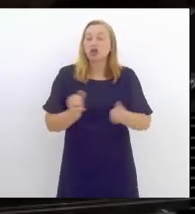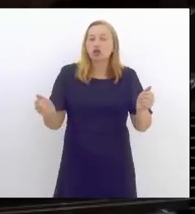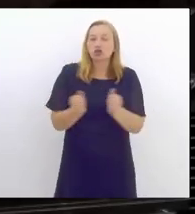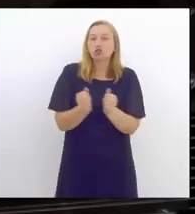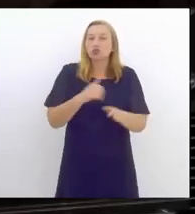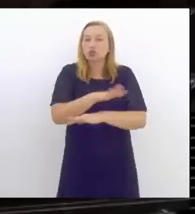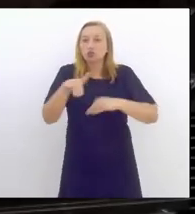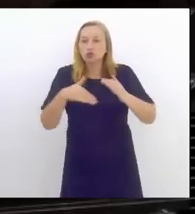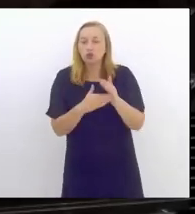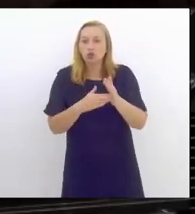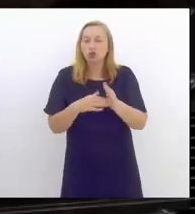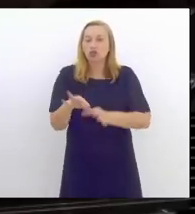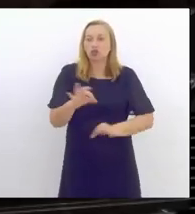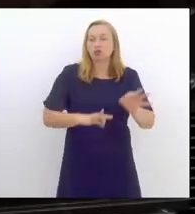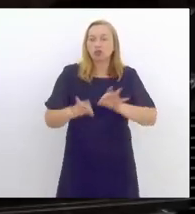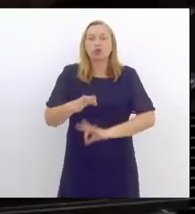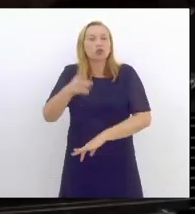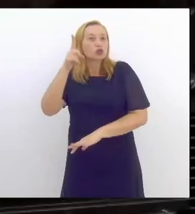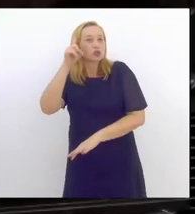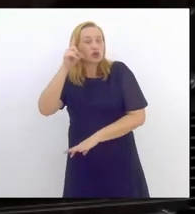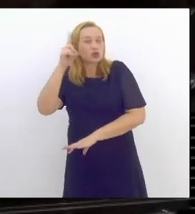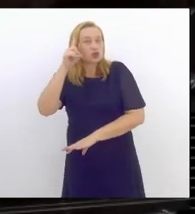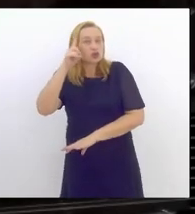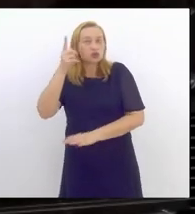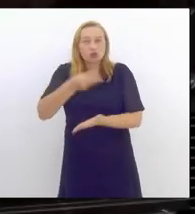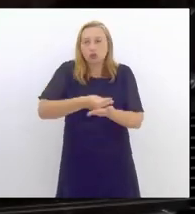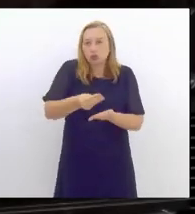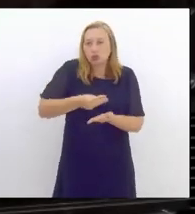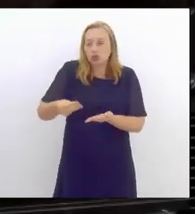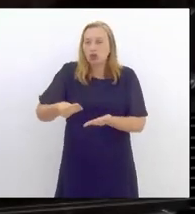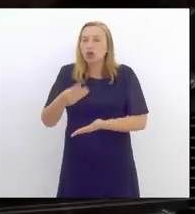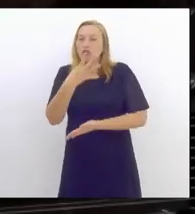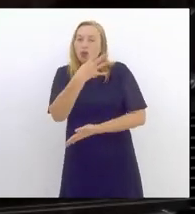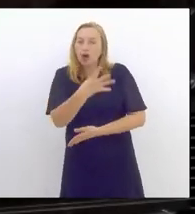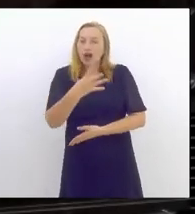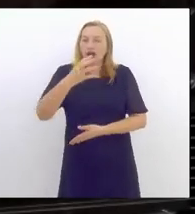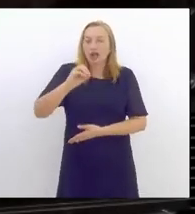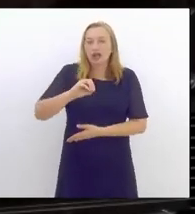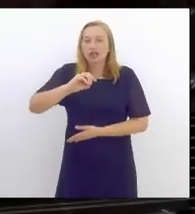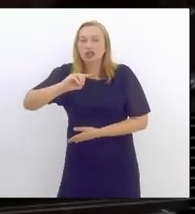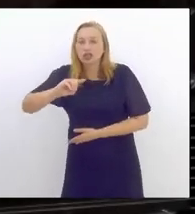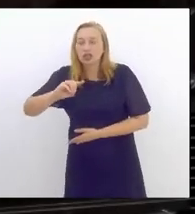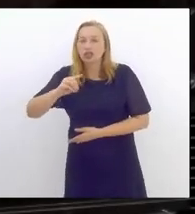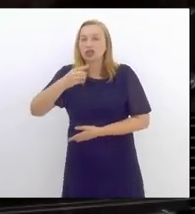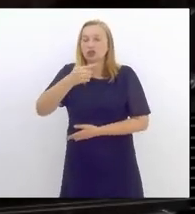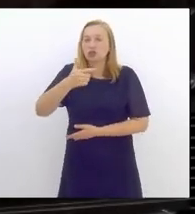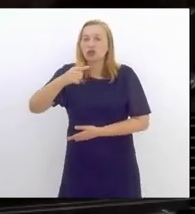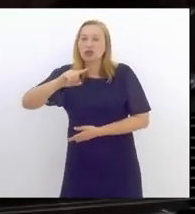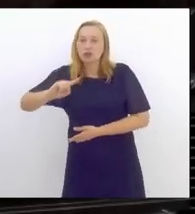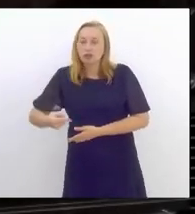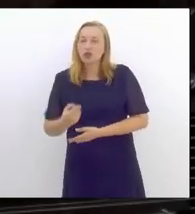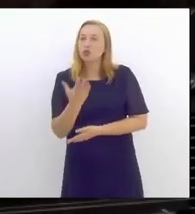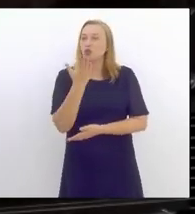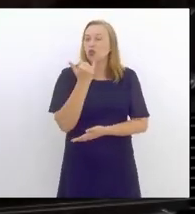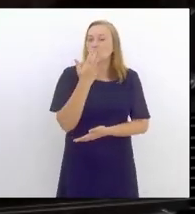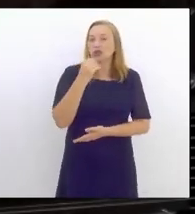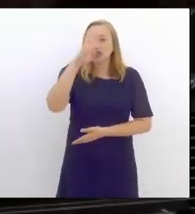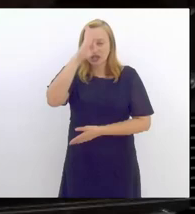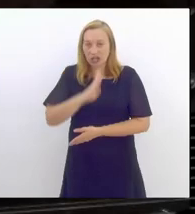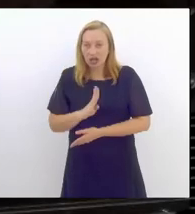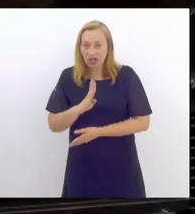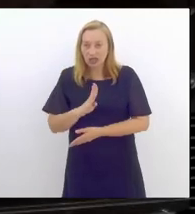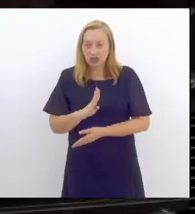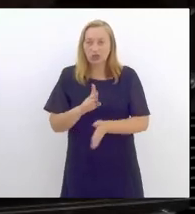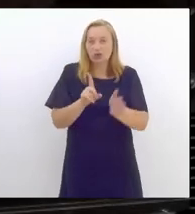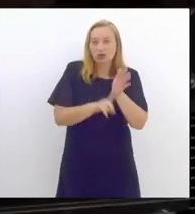programas distribuem por dia cerca de 42 mil refeições balanceadas e gratuitas ou a baixo